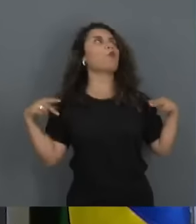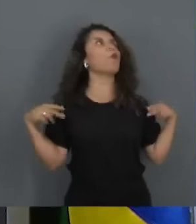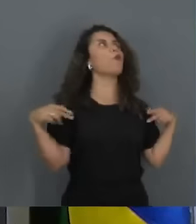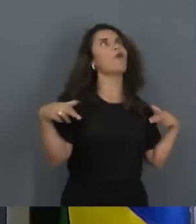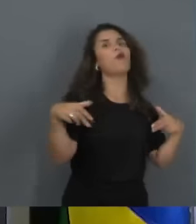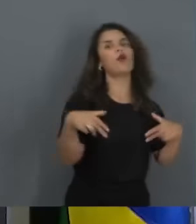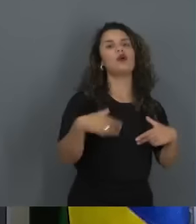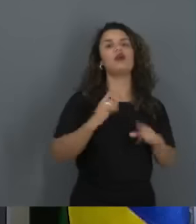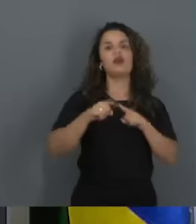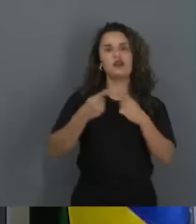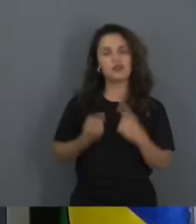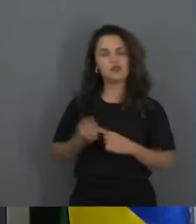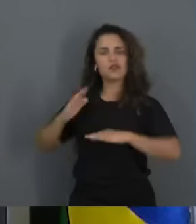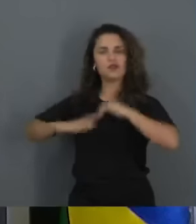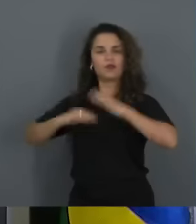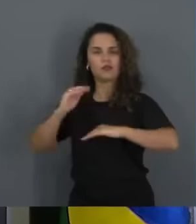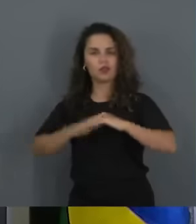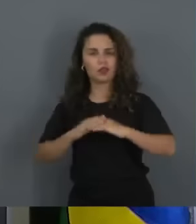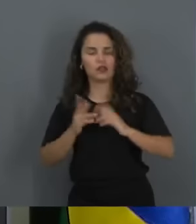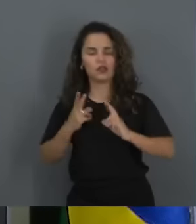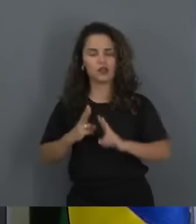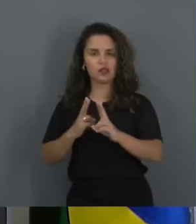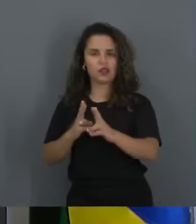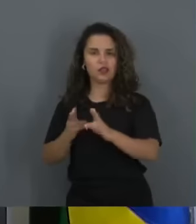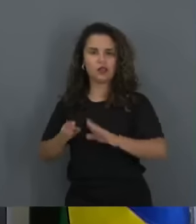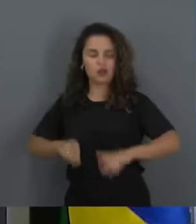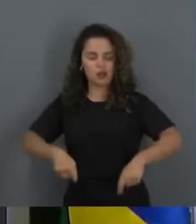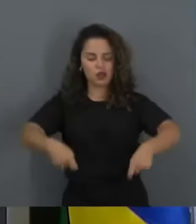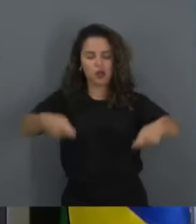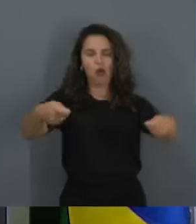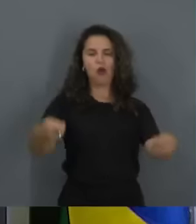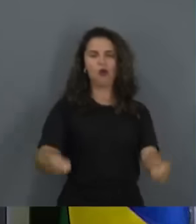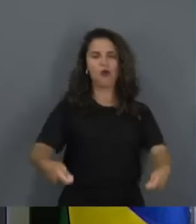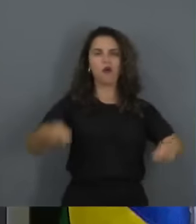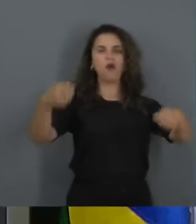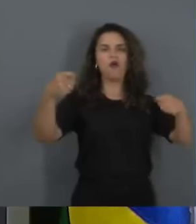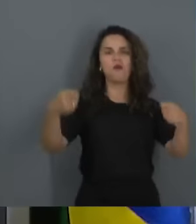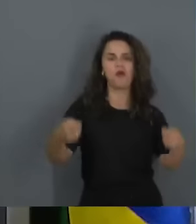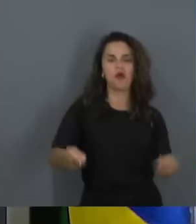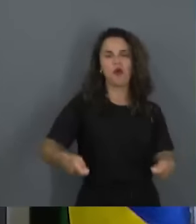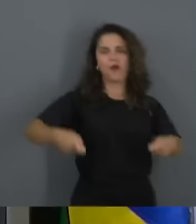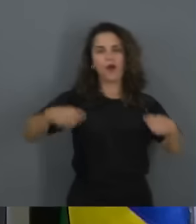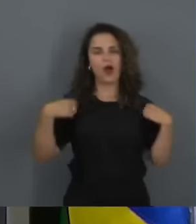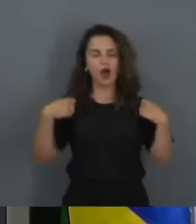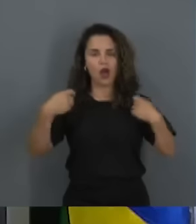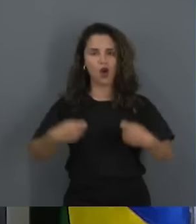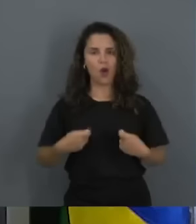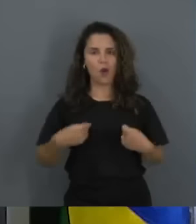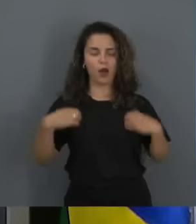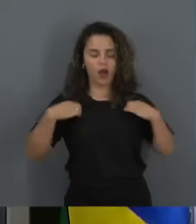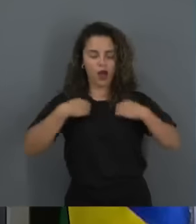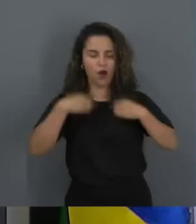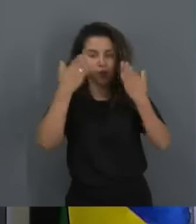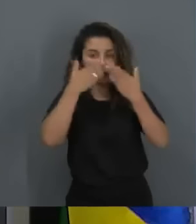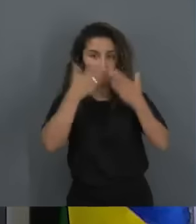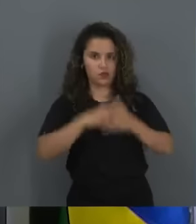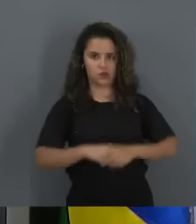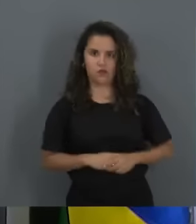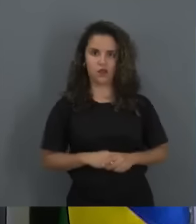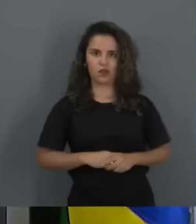seus funcionários seguiram carregando a cauda de seu manto invisível. Moral da história, senhor presidente.